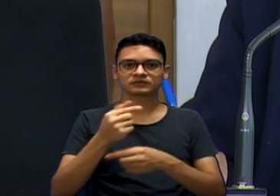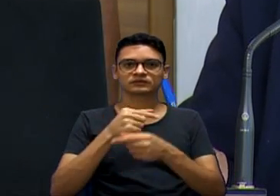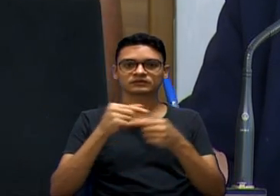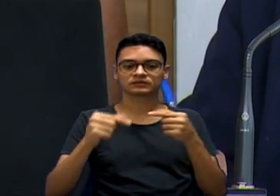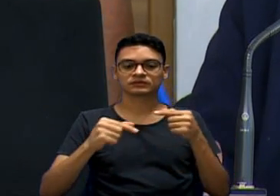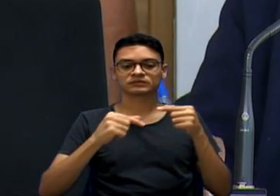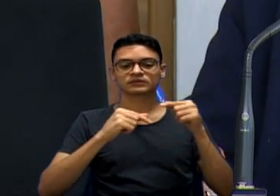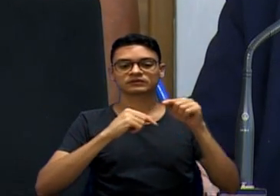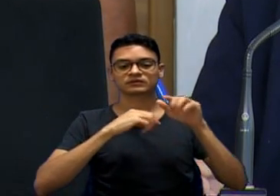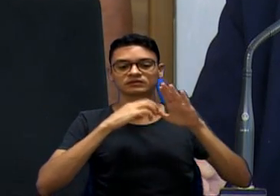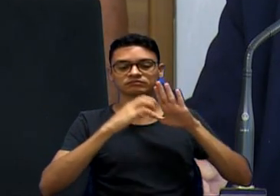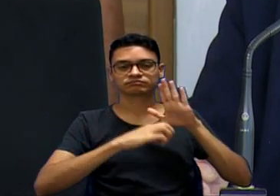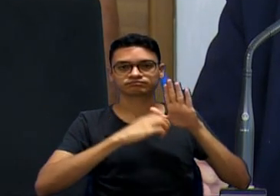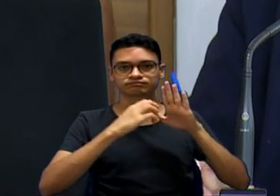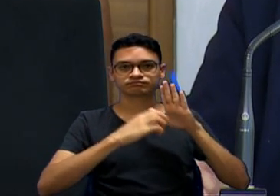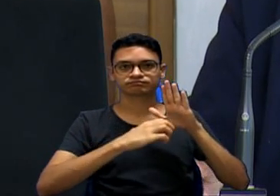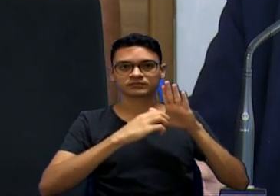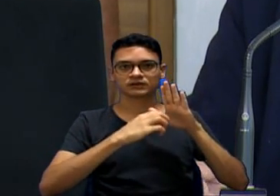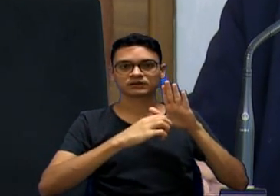Empreendedorismo.